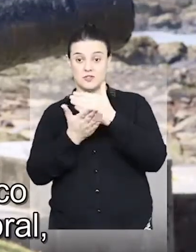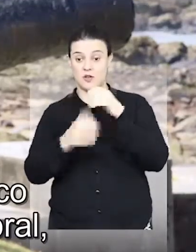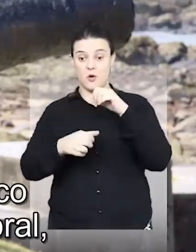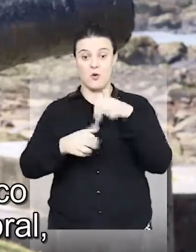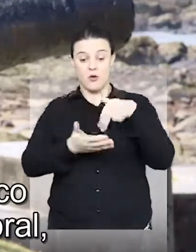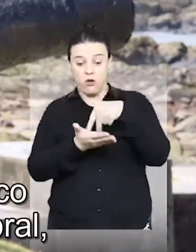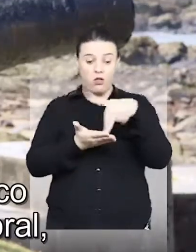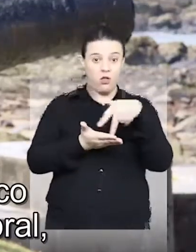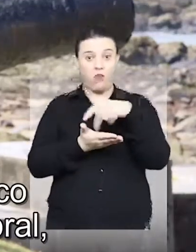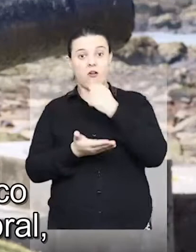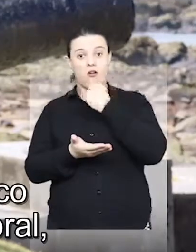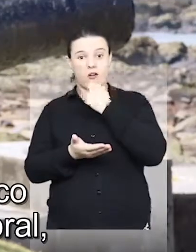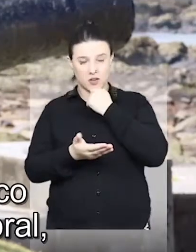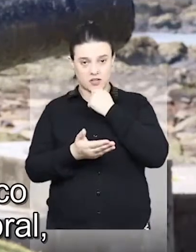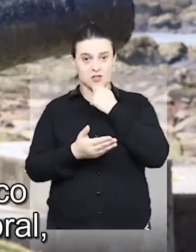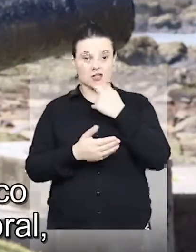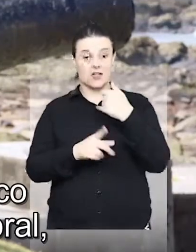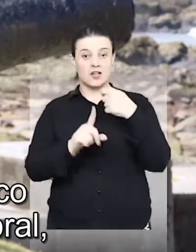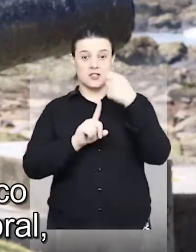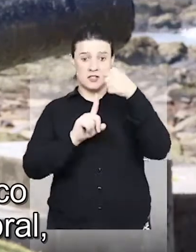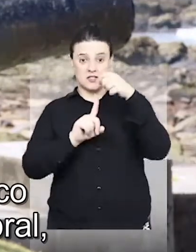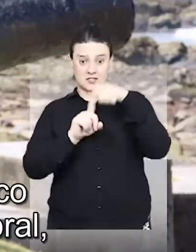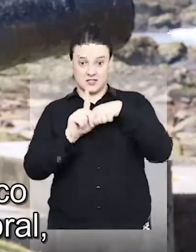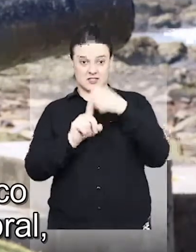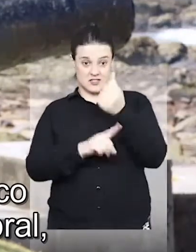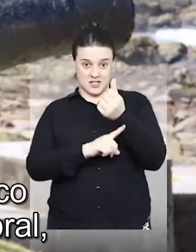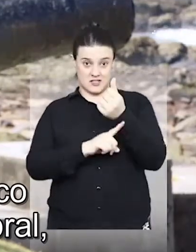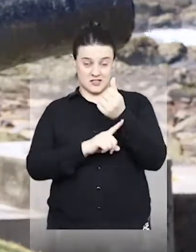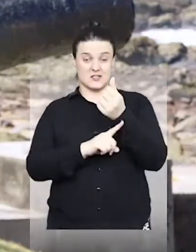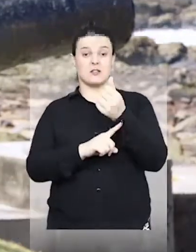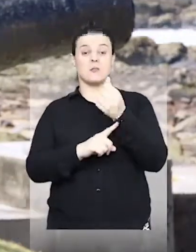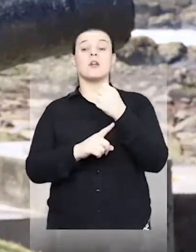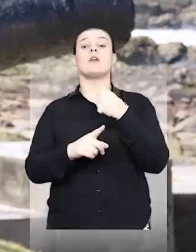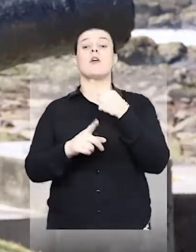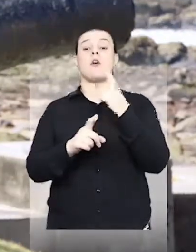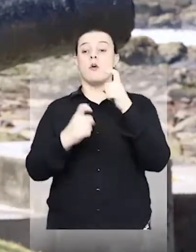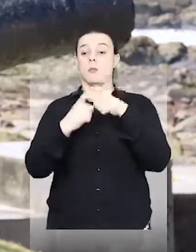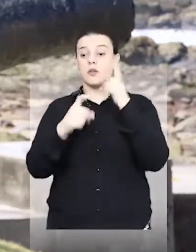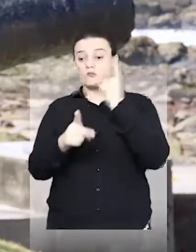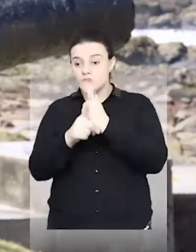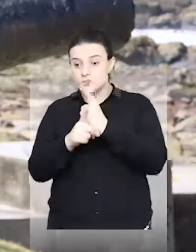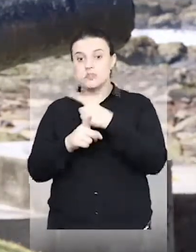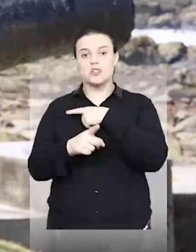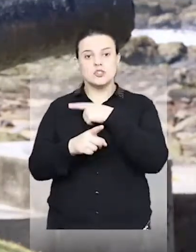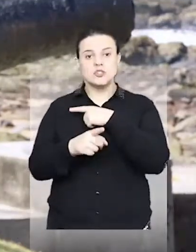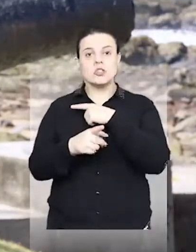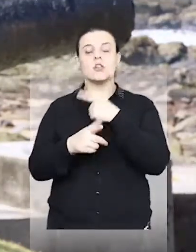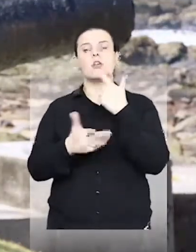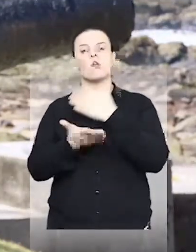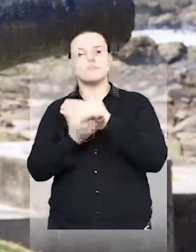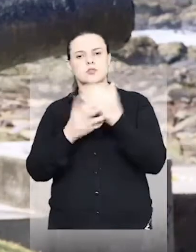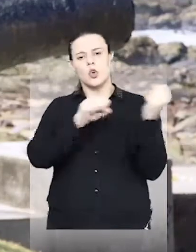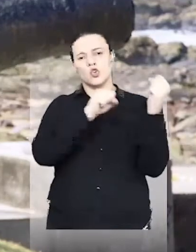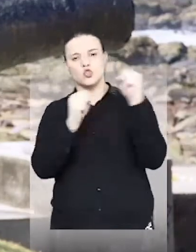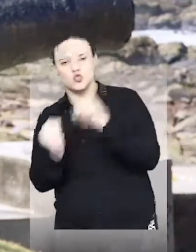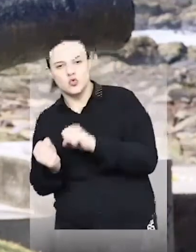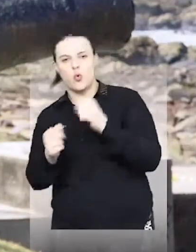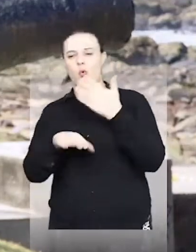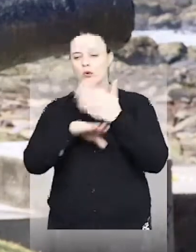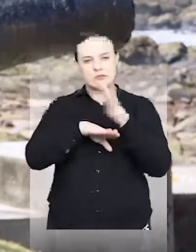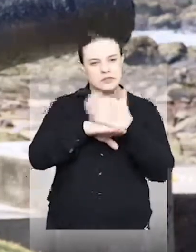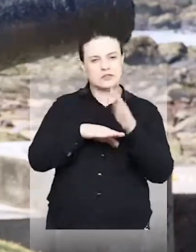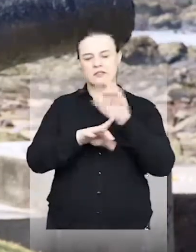comecei, nem andava ainda, e o médico descobriu que eu tinha paralisia cerebral, eu comecei a fazer natação, fui fazer judô para cair, então sempre fui